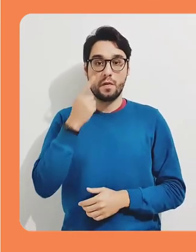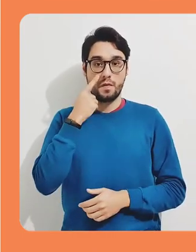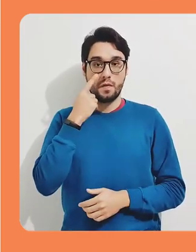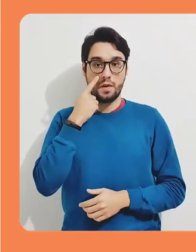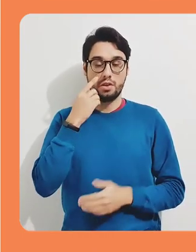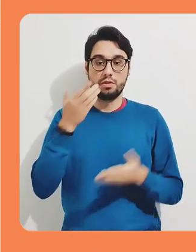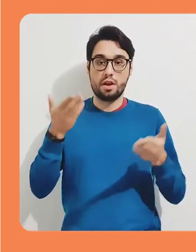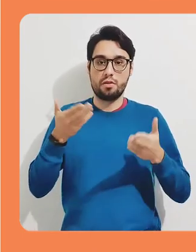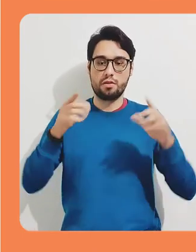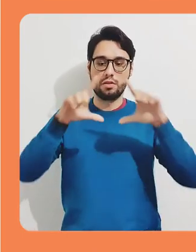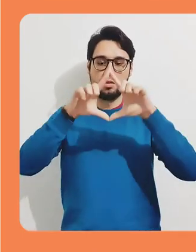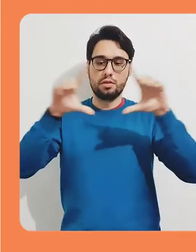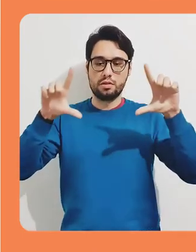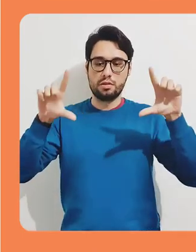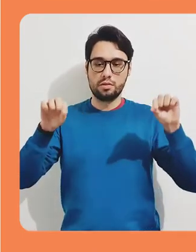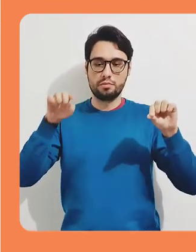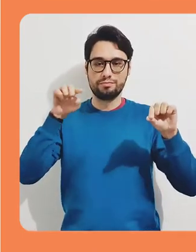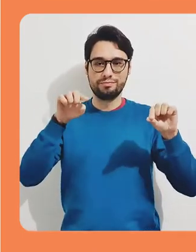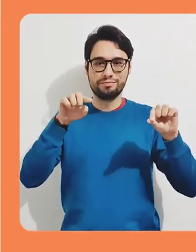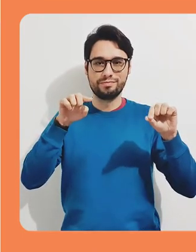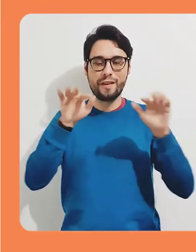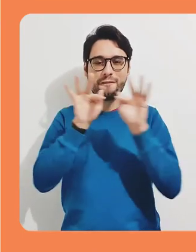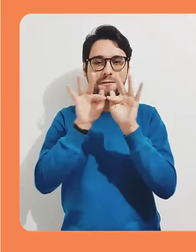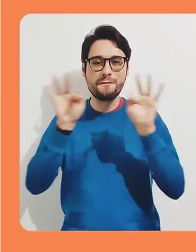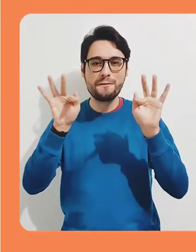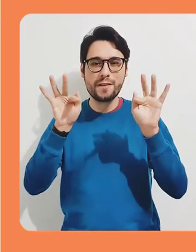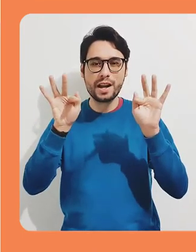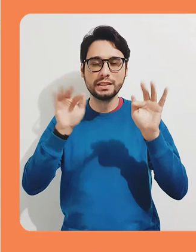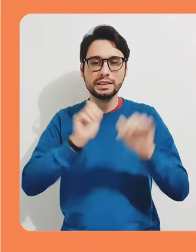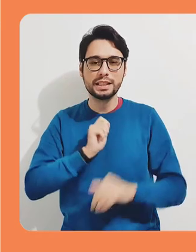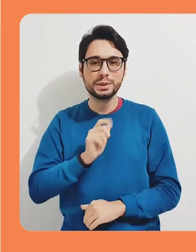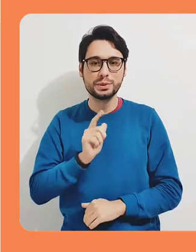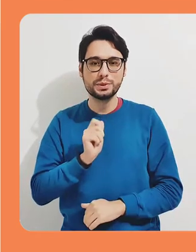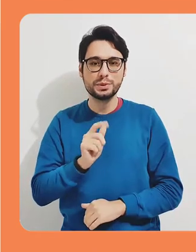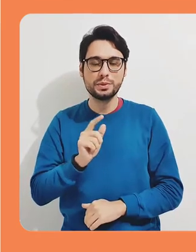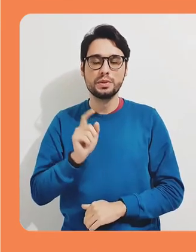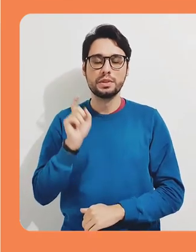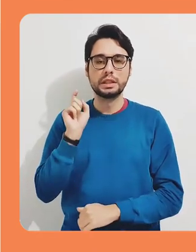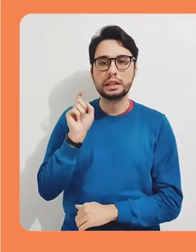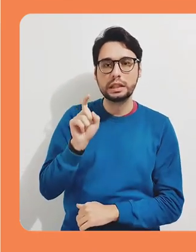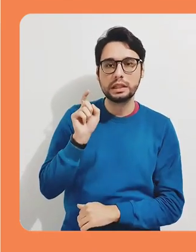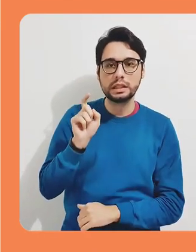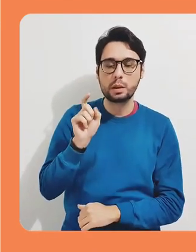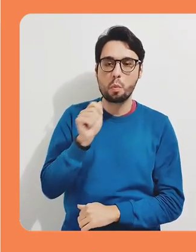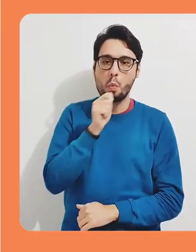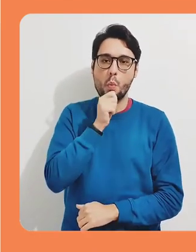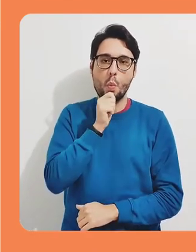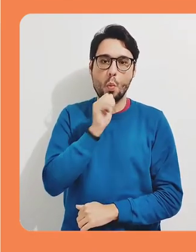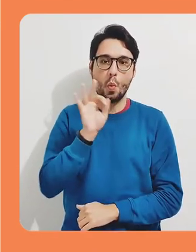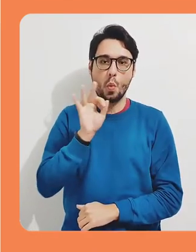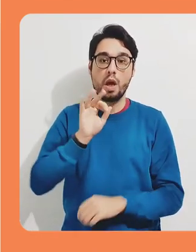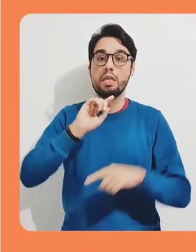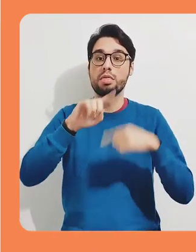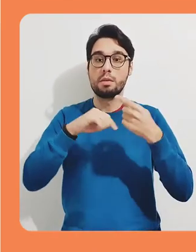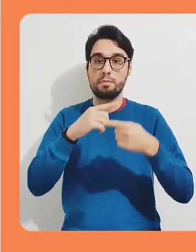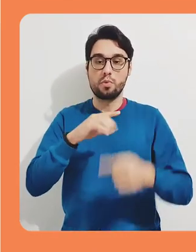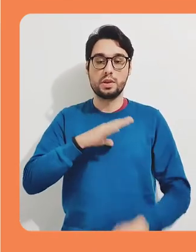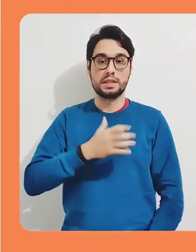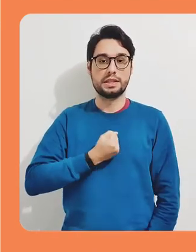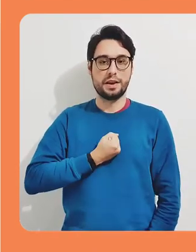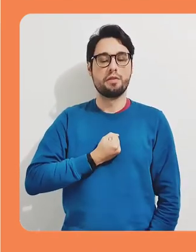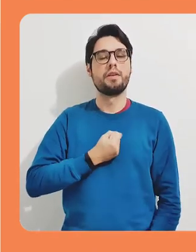endereços, etc. Então, vamos inserir esse link, veja que ele fica diferente, mas se nós clicarmos